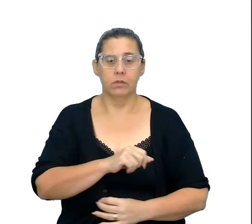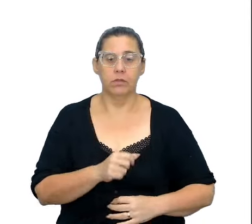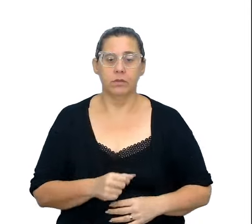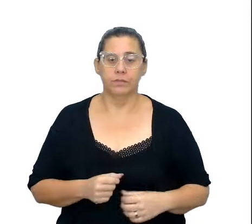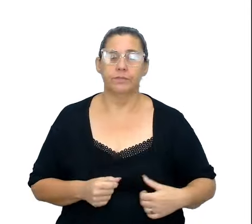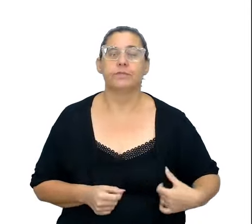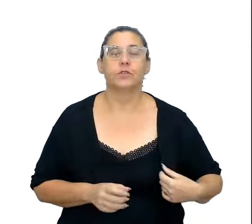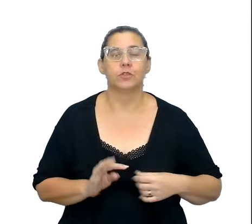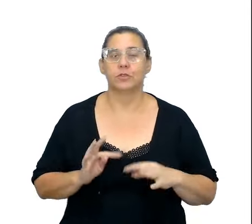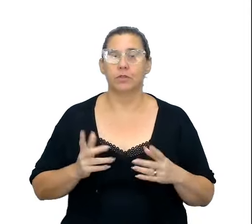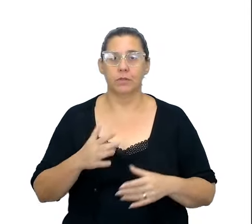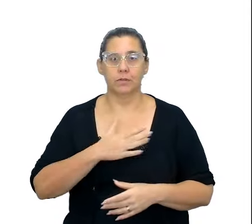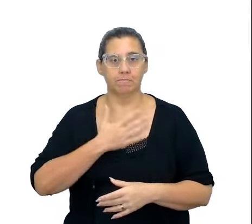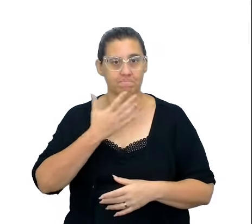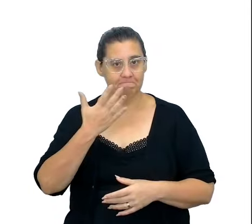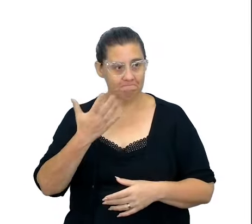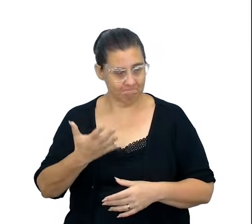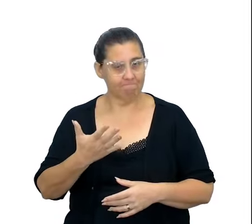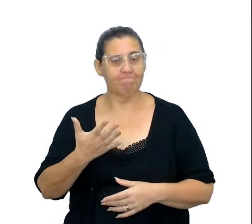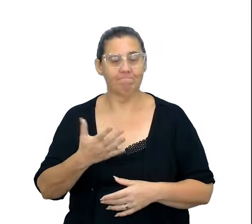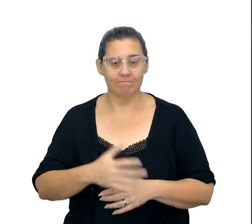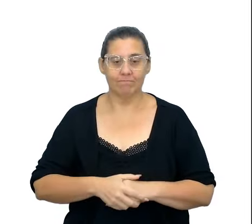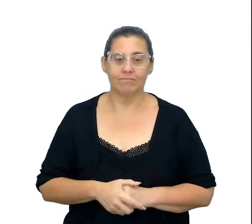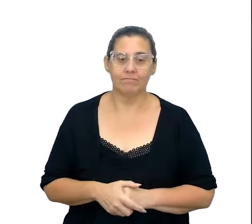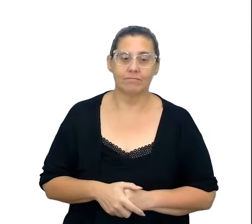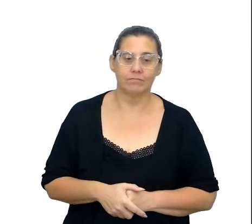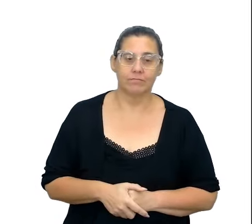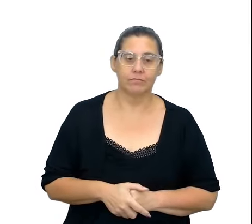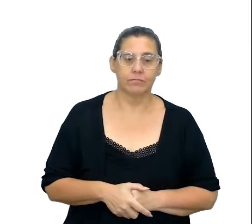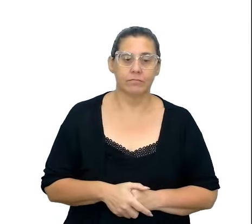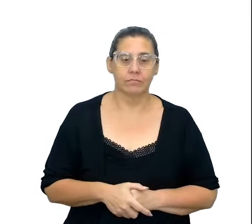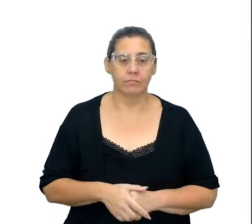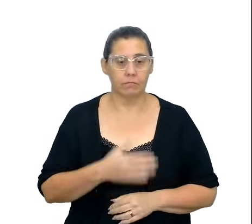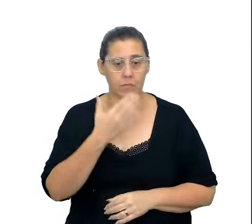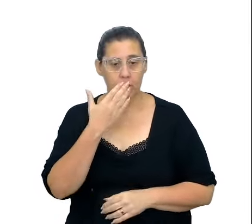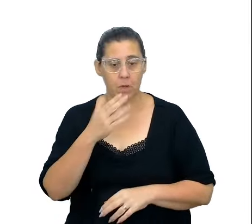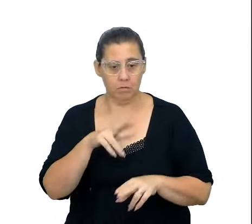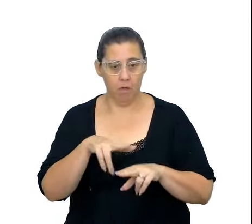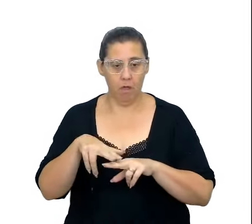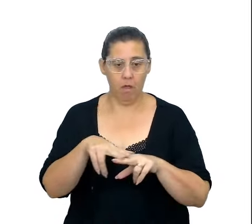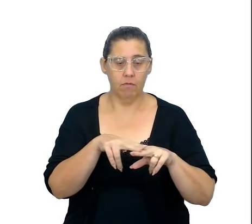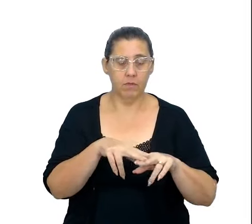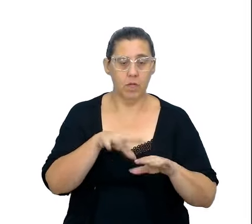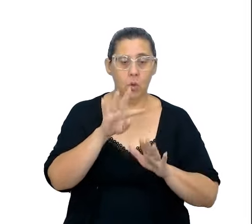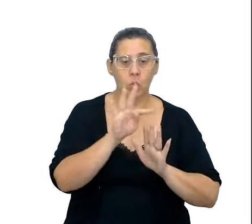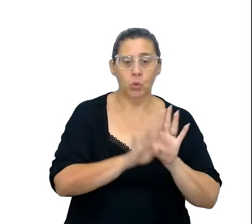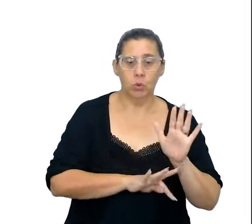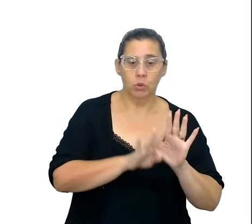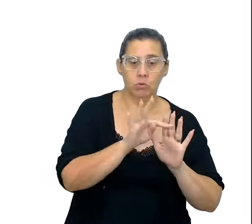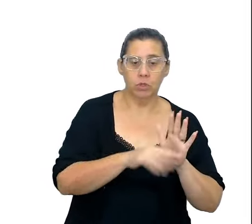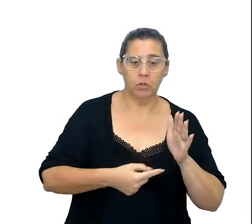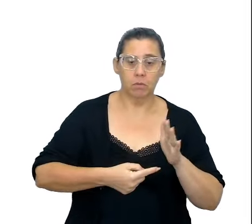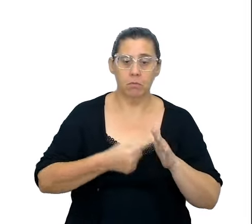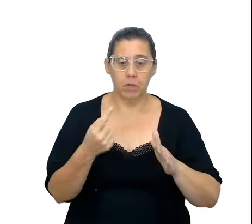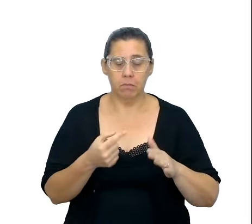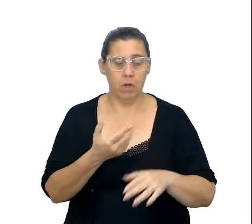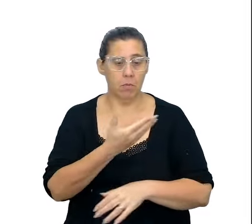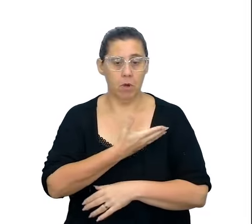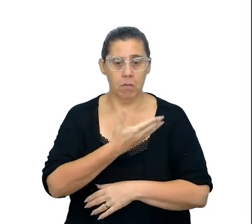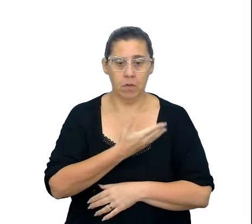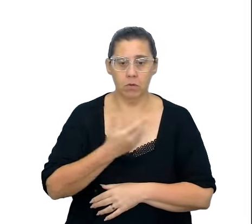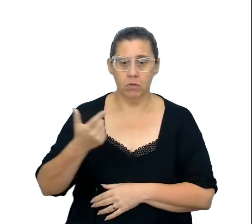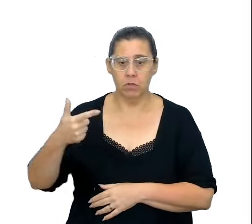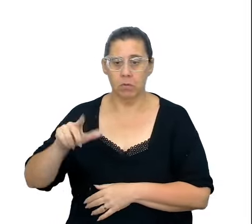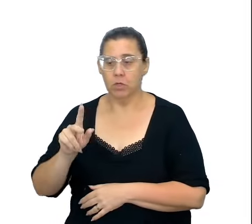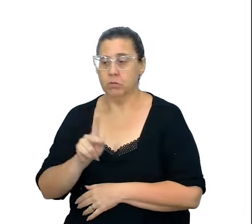vai surpreender nessa resolução do problema, né? Solicite a revisão do seu texto, primeiro para um colega,